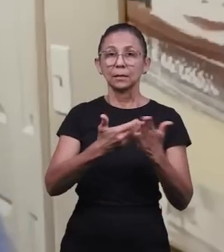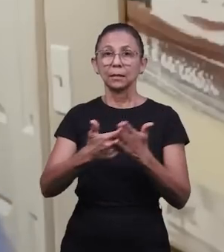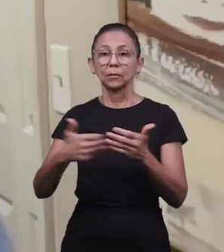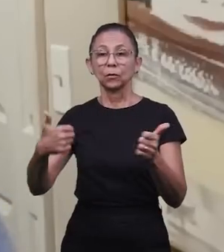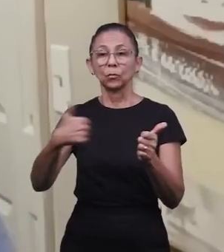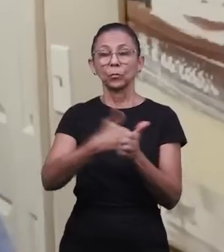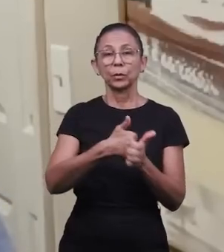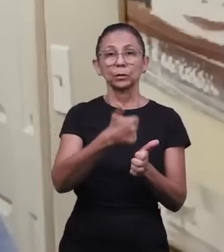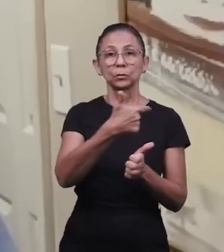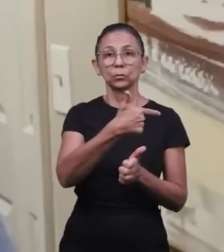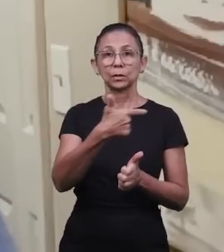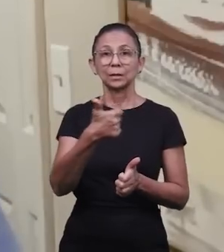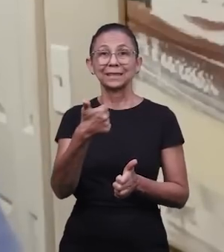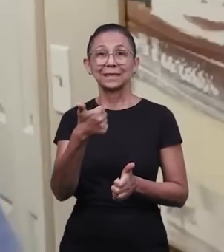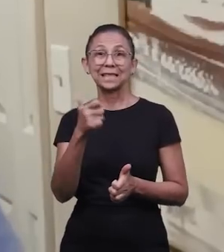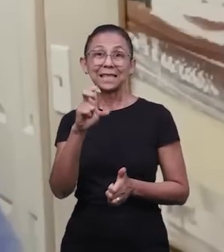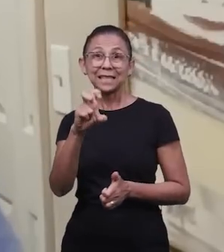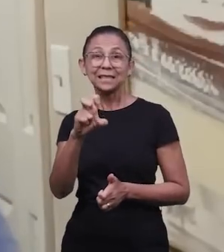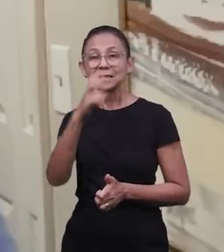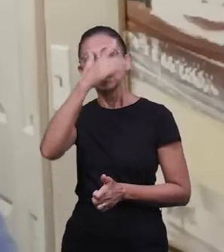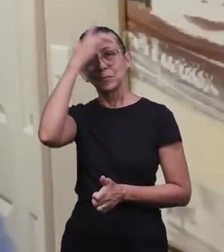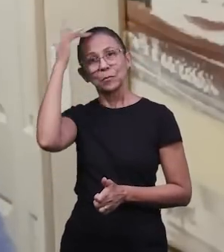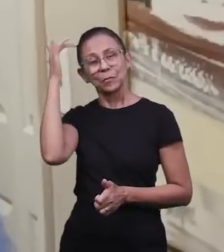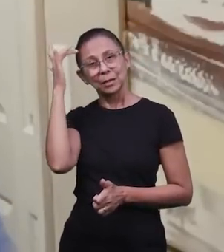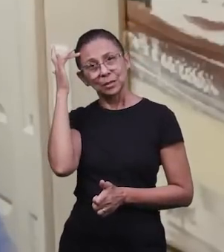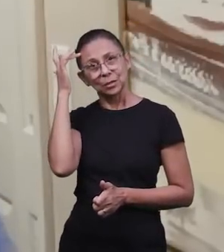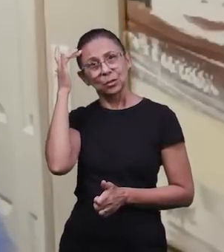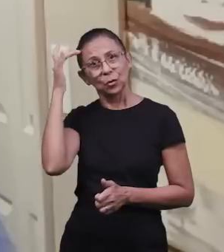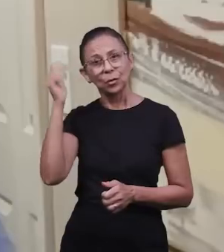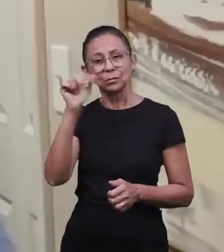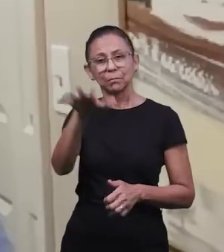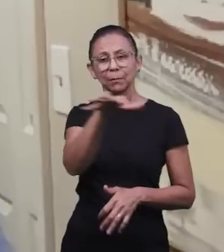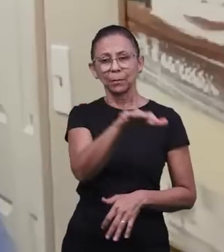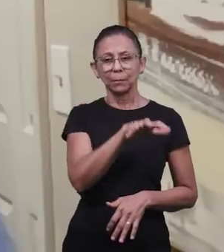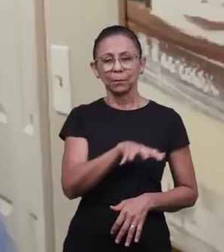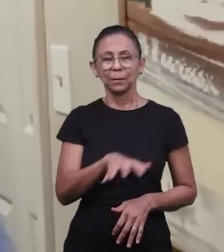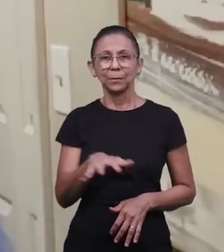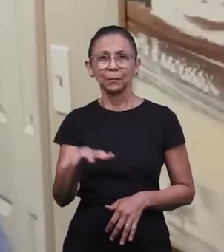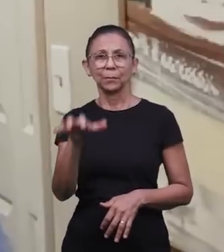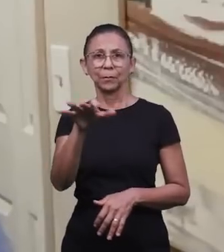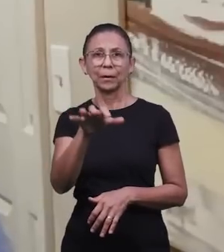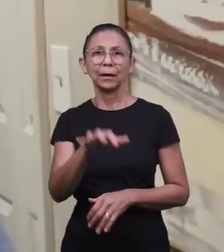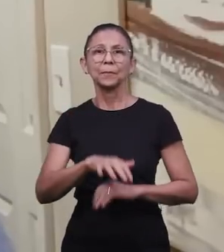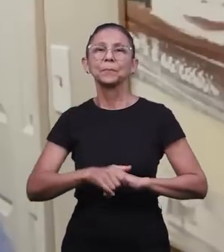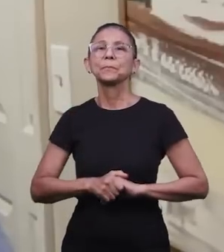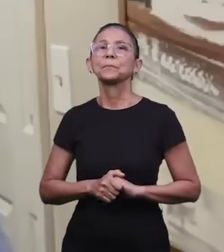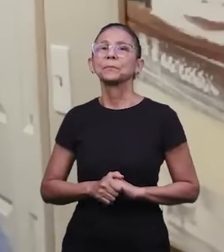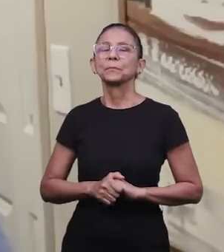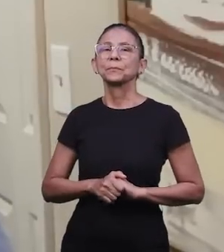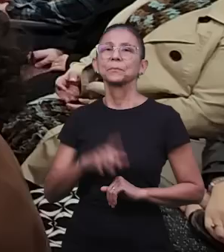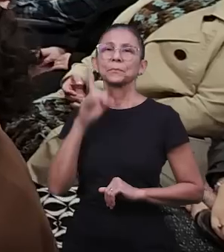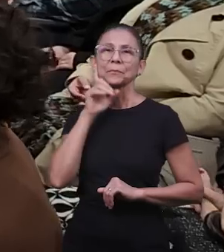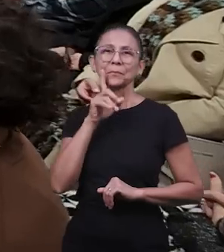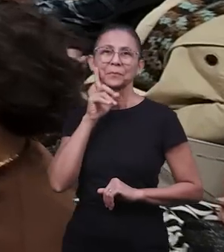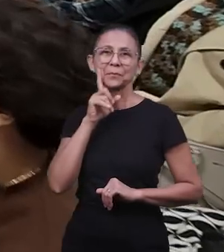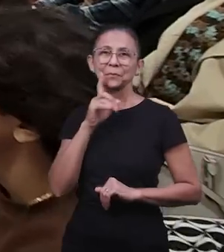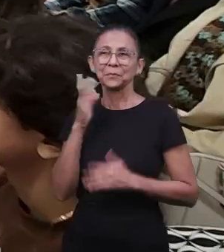por 215 irmãos de diversas regiões do estado de Massachusetts, que se reuniram na ICM de